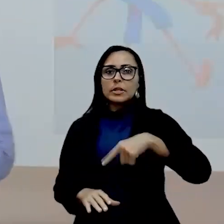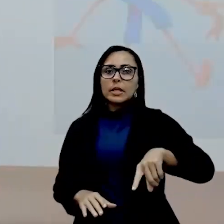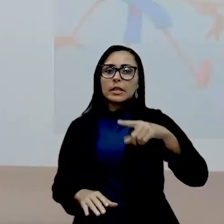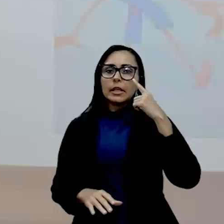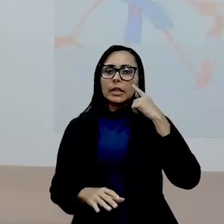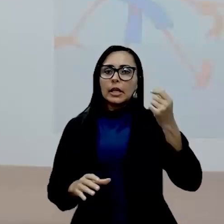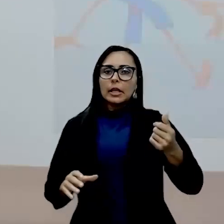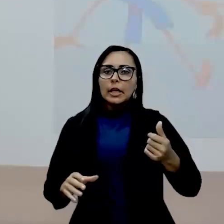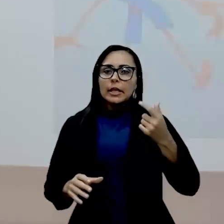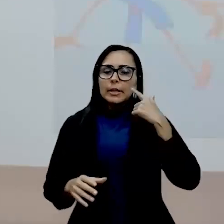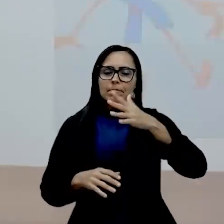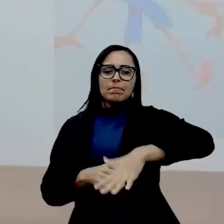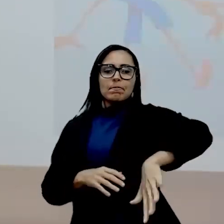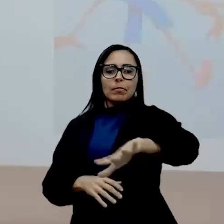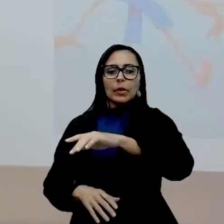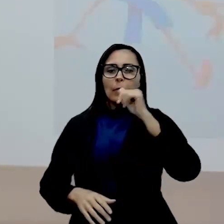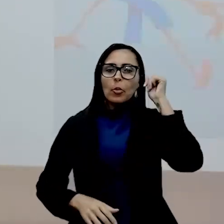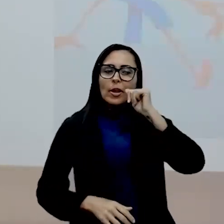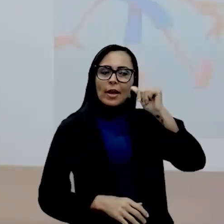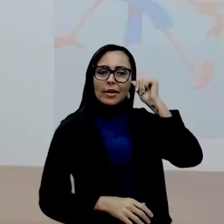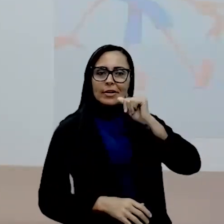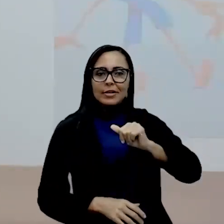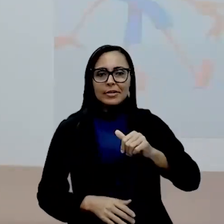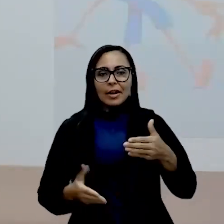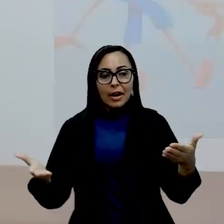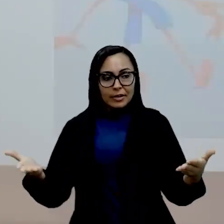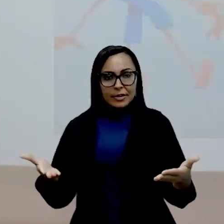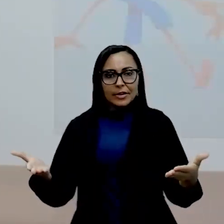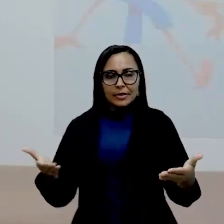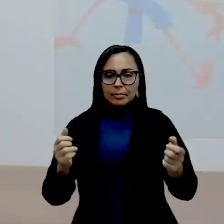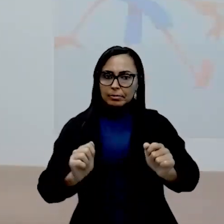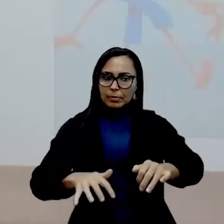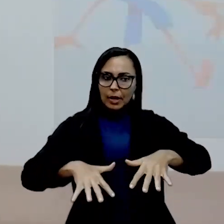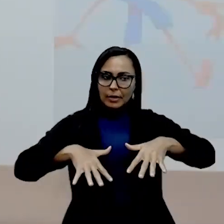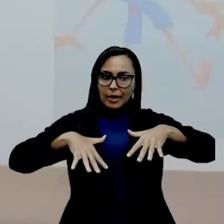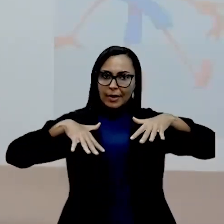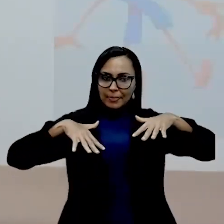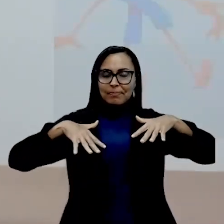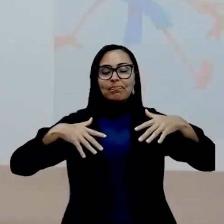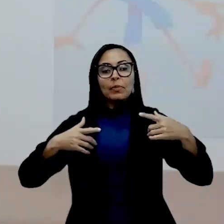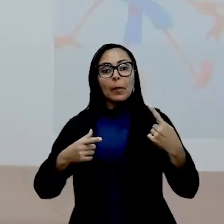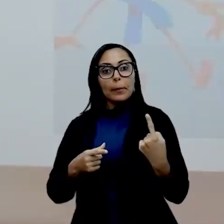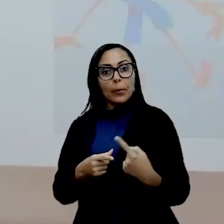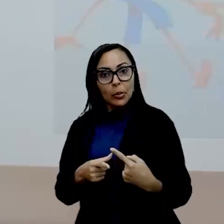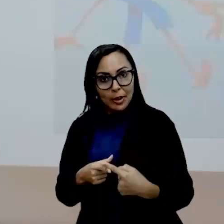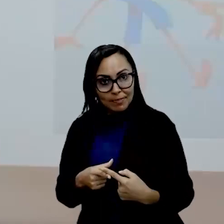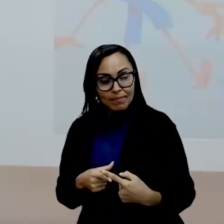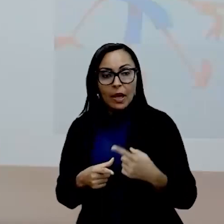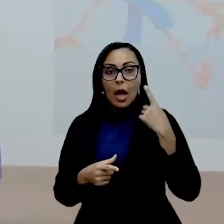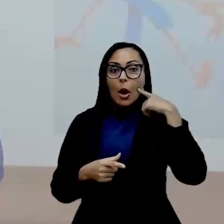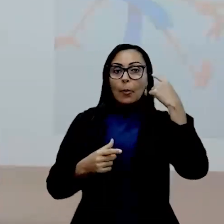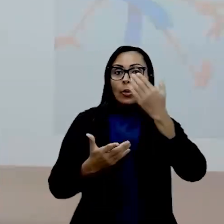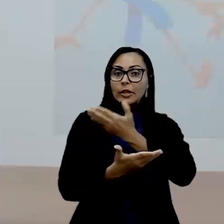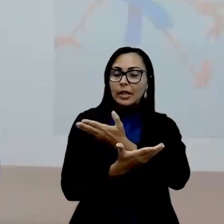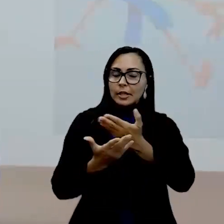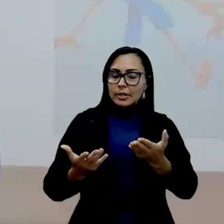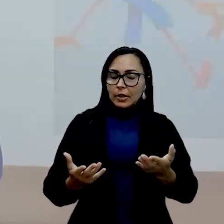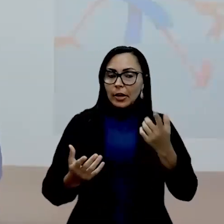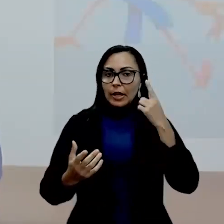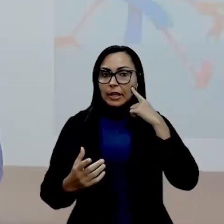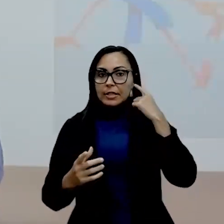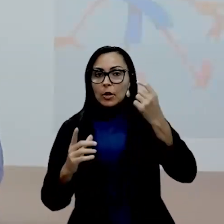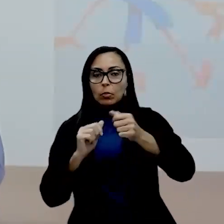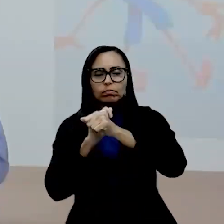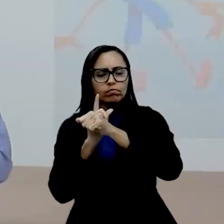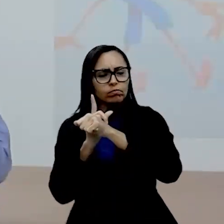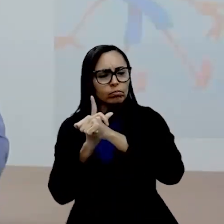aqui. Eu acho muito bom quando tem mulheres na plateia, porque são as mulheres as grandes multiplicadoras, né?